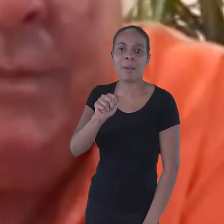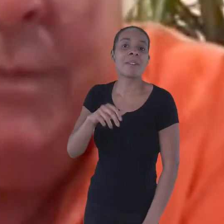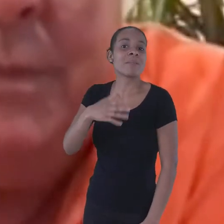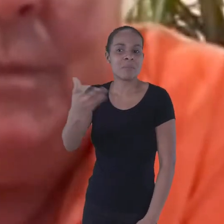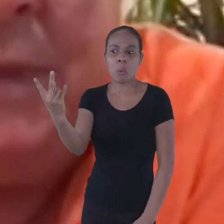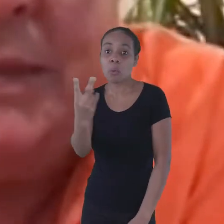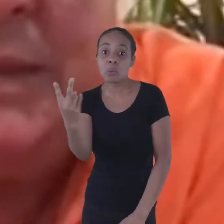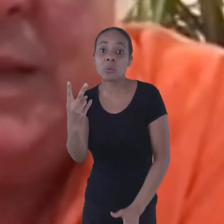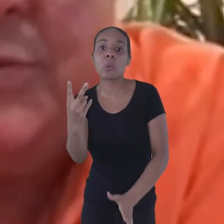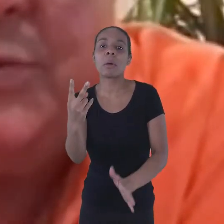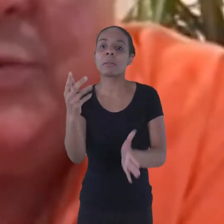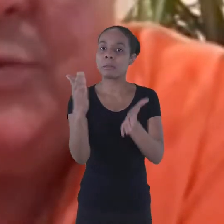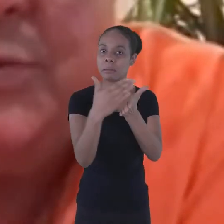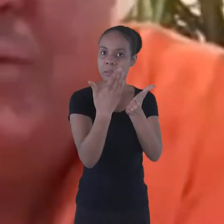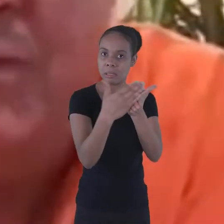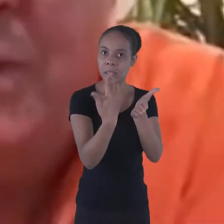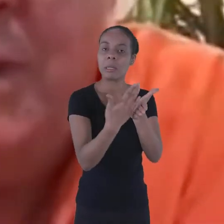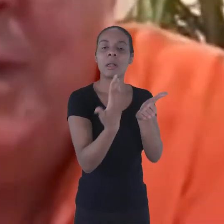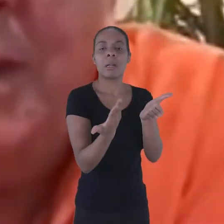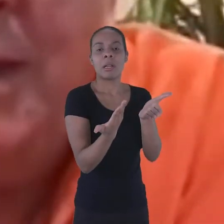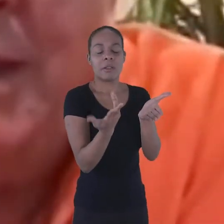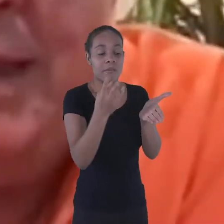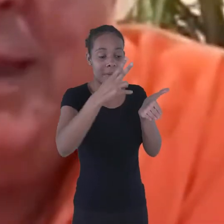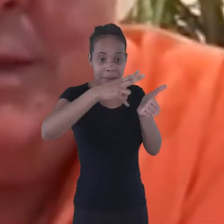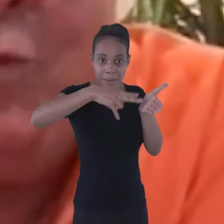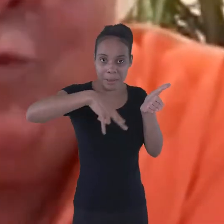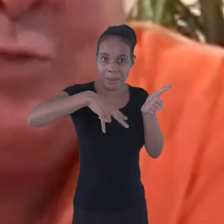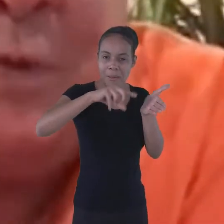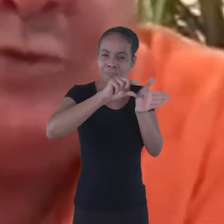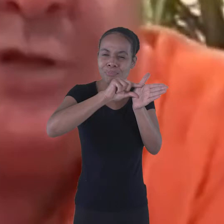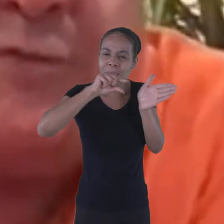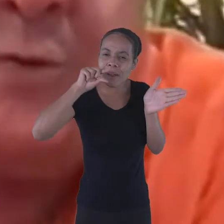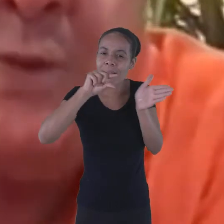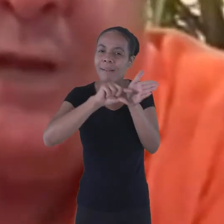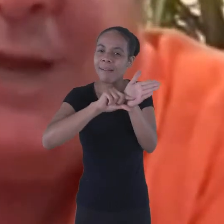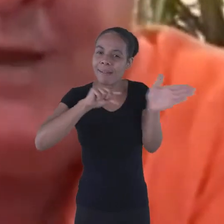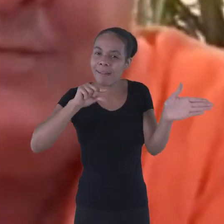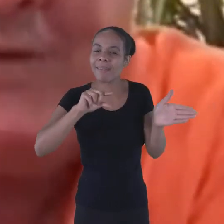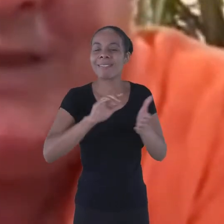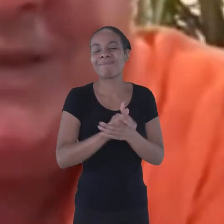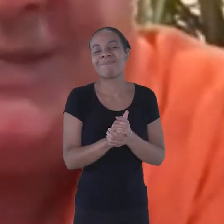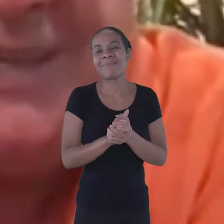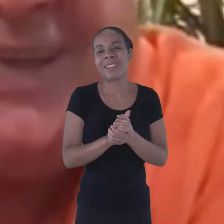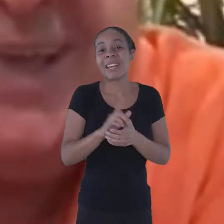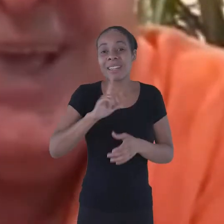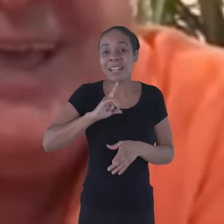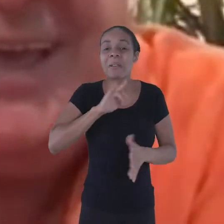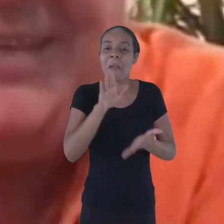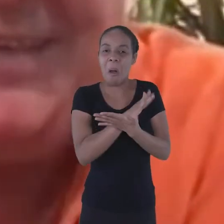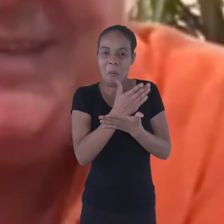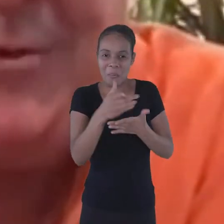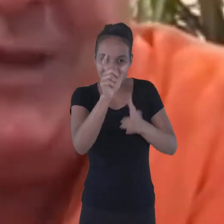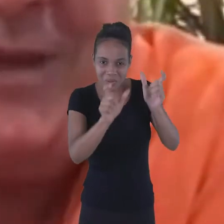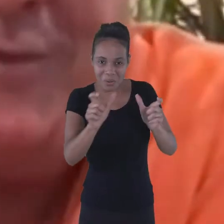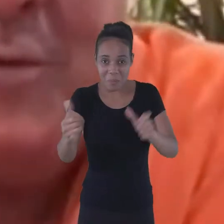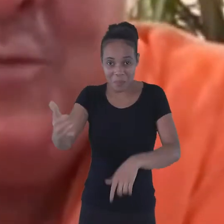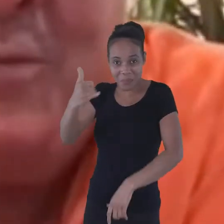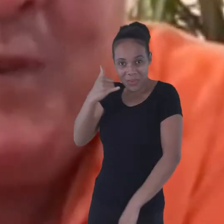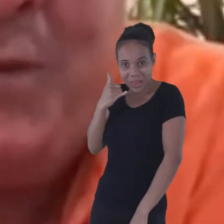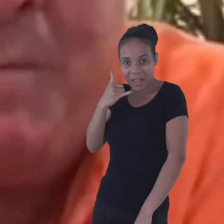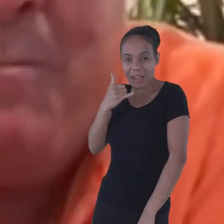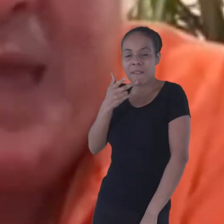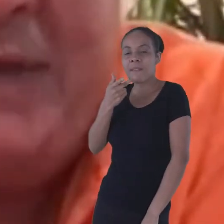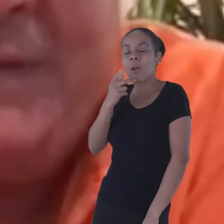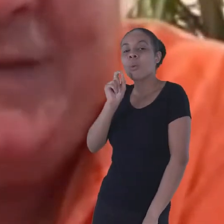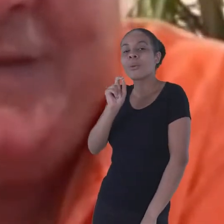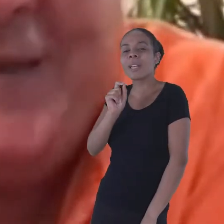recitando, né, trechos do livro, né? E algumas pessoas já ficam me ligando falando assim, esse seu livro